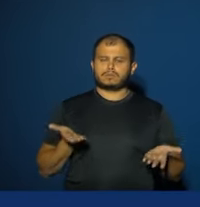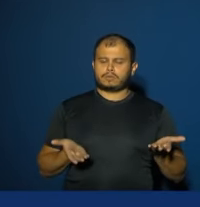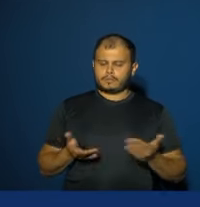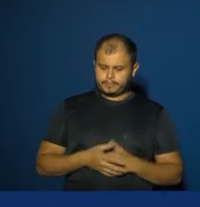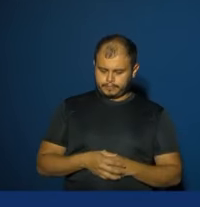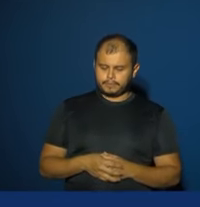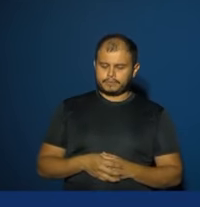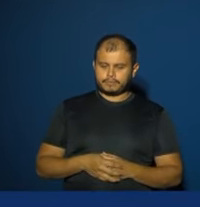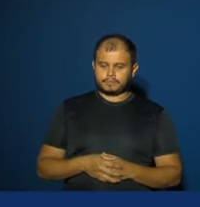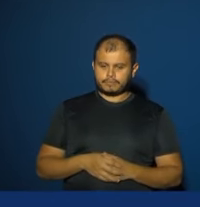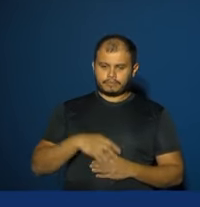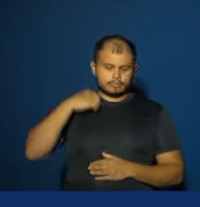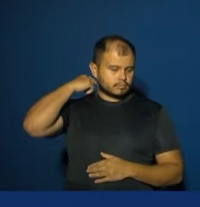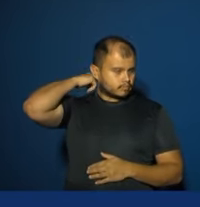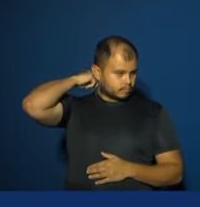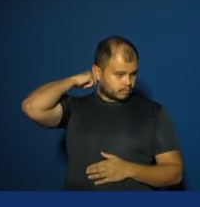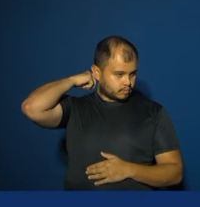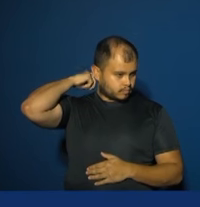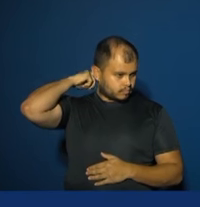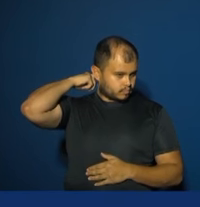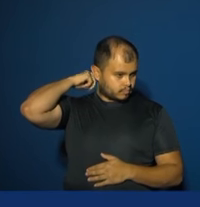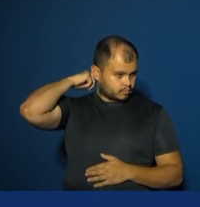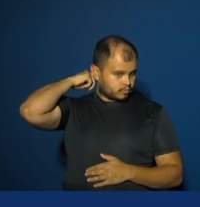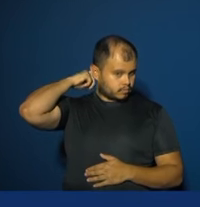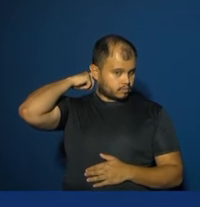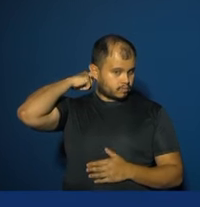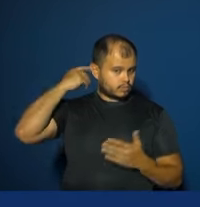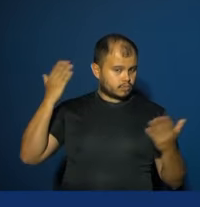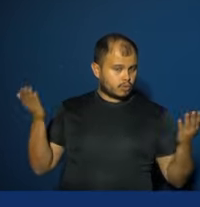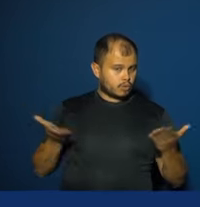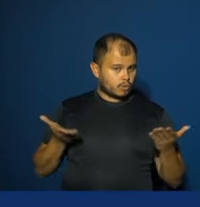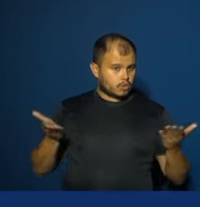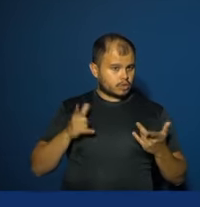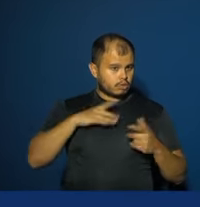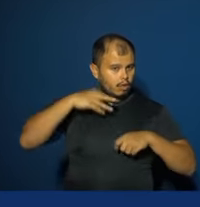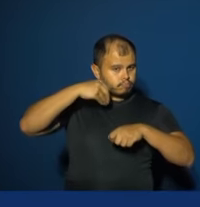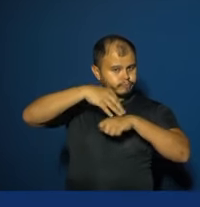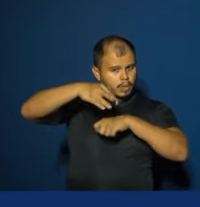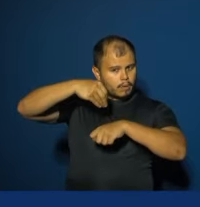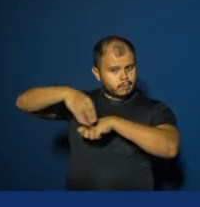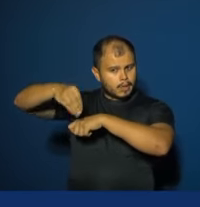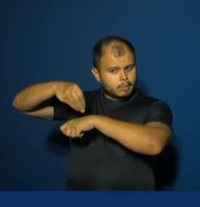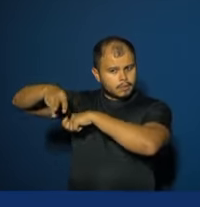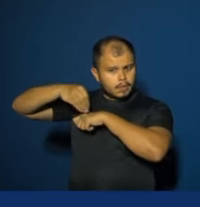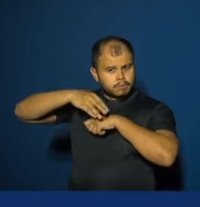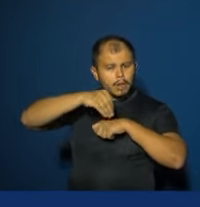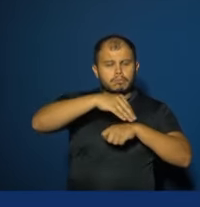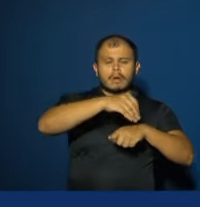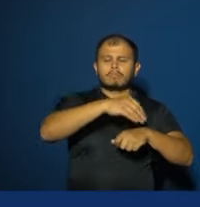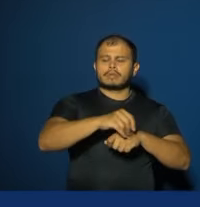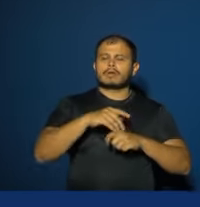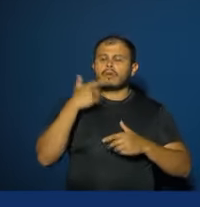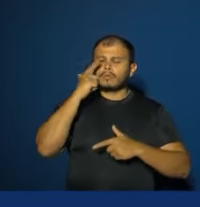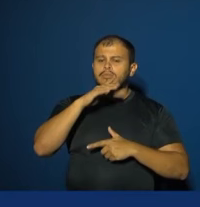que que a companhia tem tem se orientado nessa jornada né quer dizer a gente evoluiu com um processo